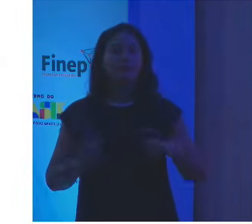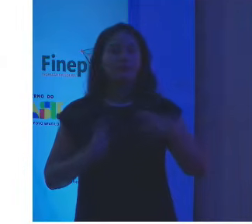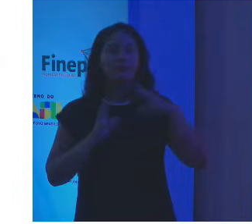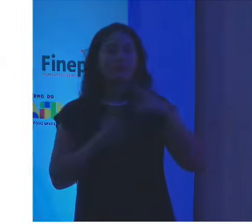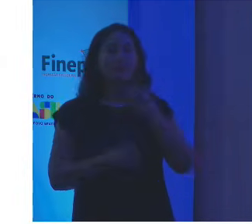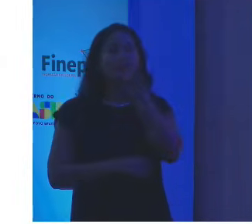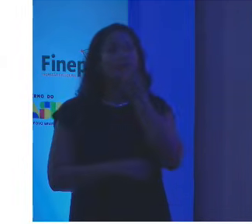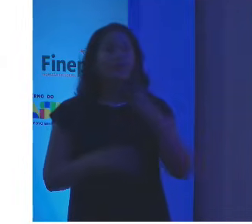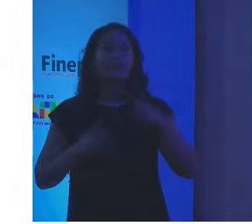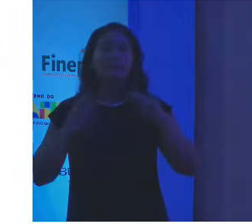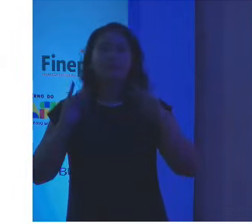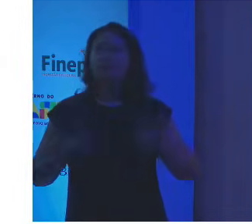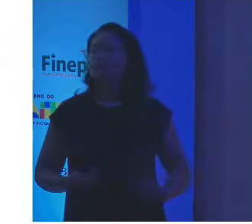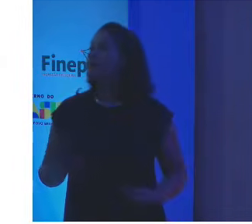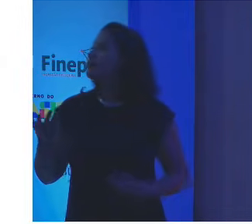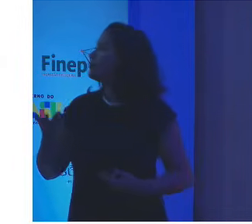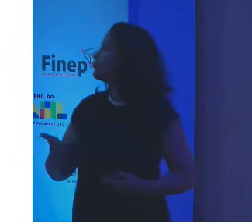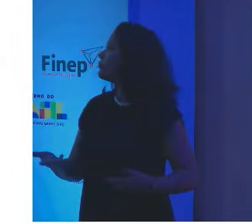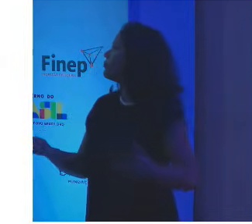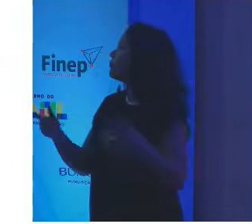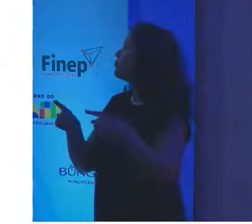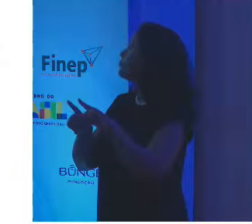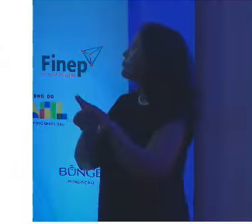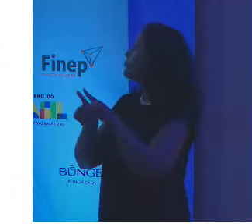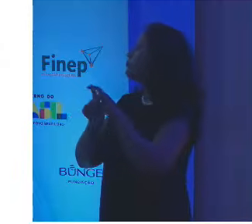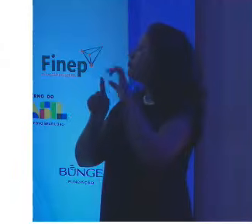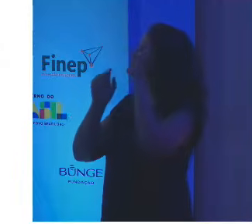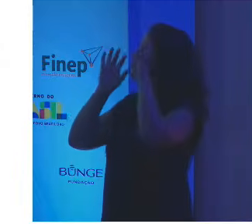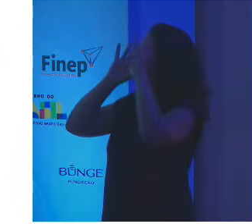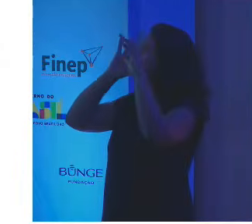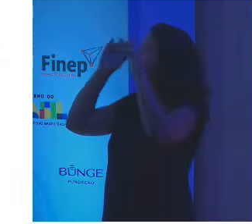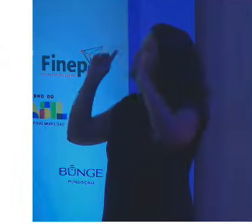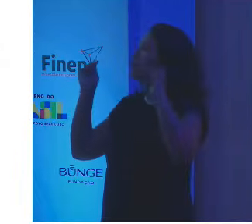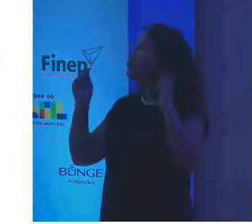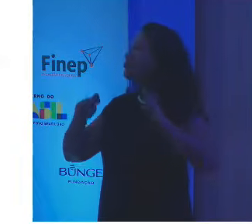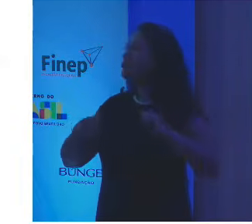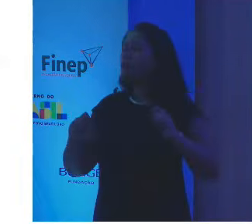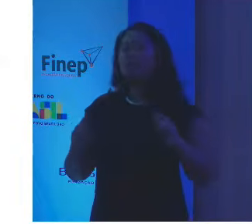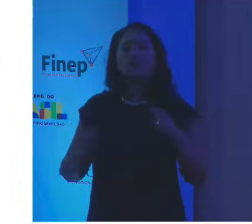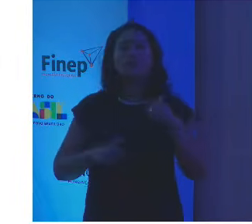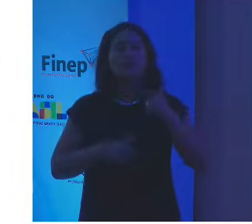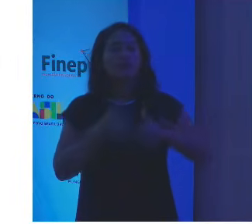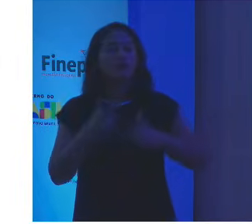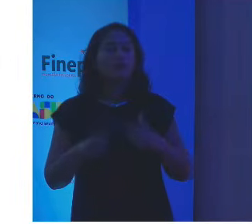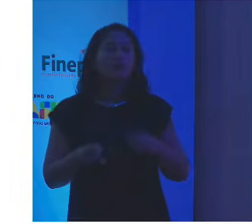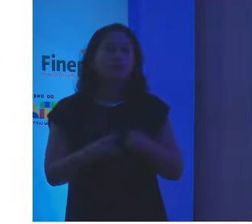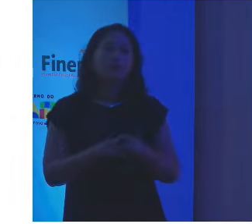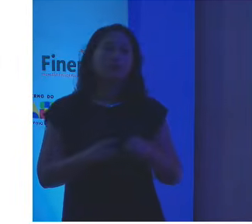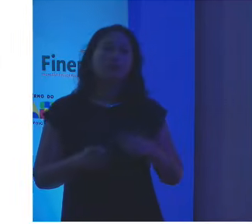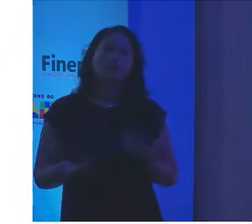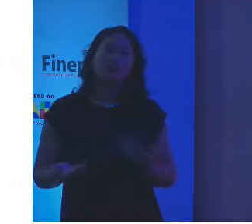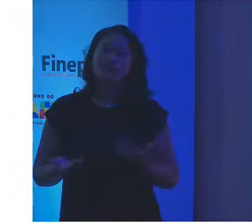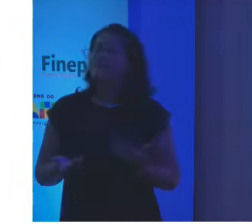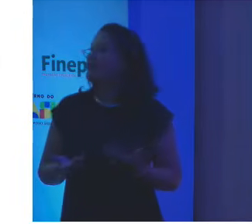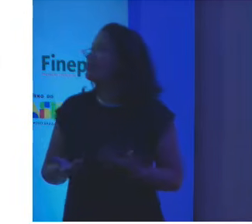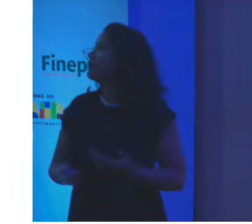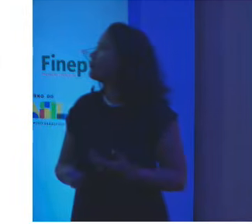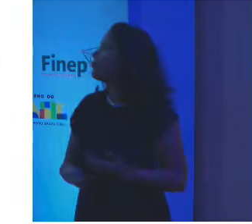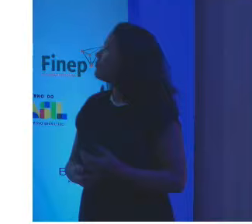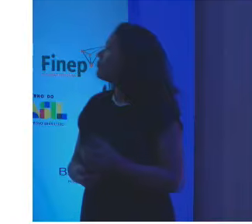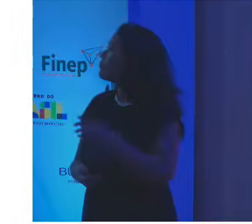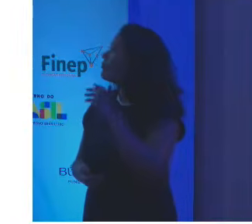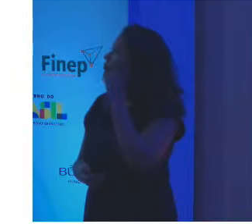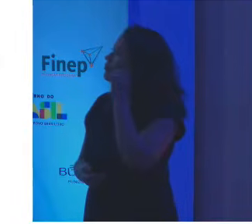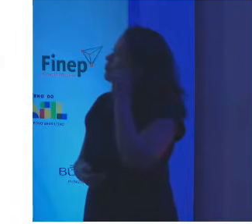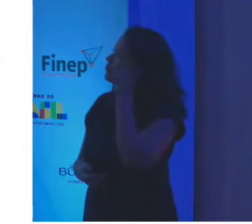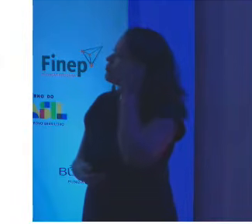o bem da humanidade, para se imaginar futuros oceânicos possíveis e a gente poder trabalhar, inclusive, com os corais, Bjorn. Desculpa, mas eu acho que tem